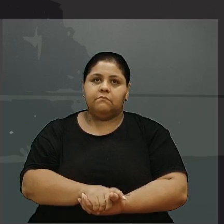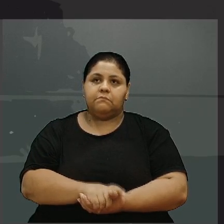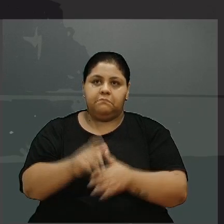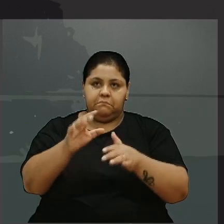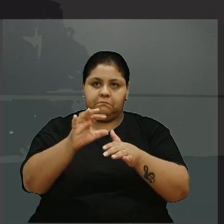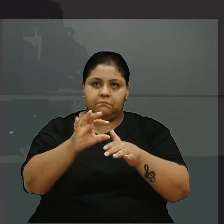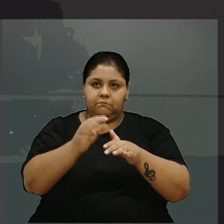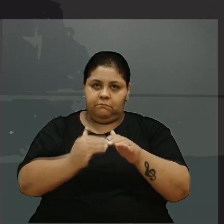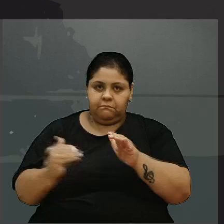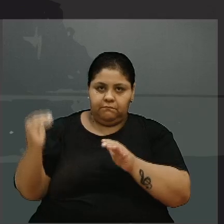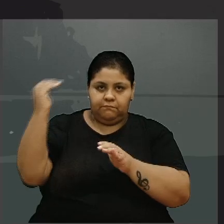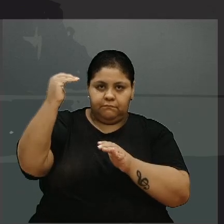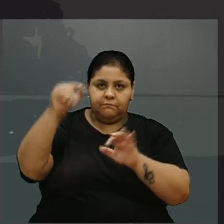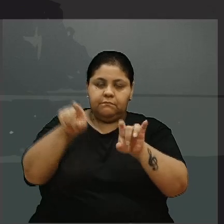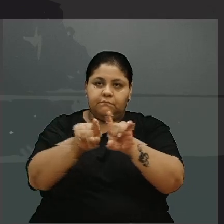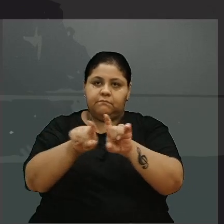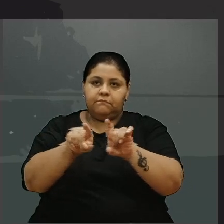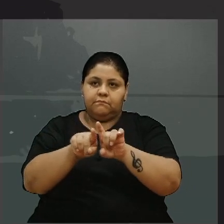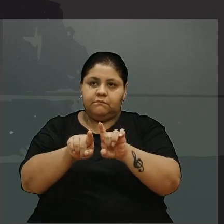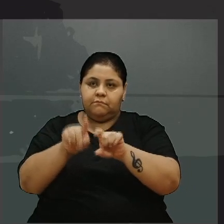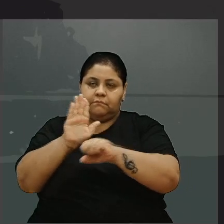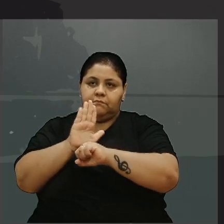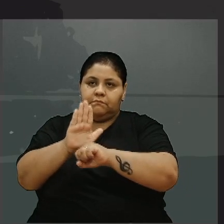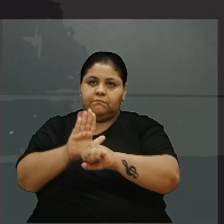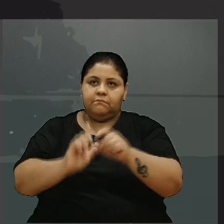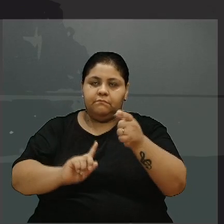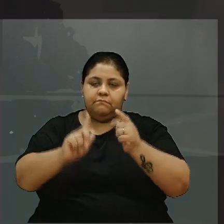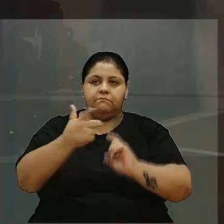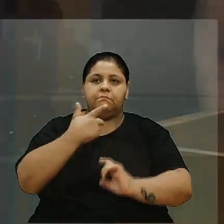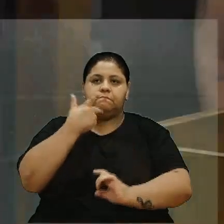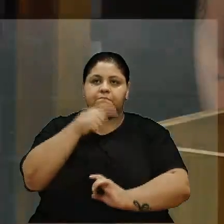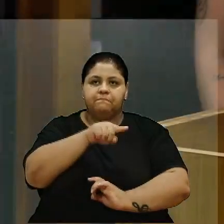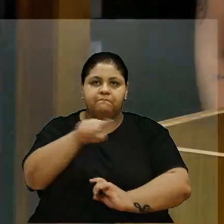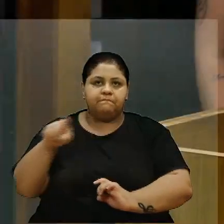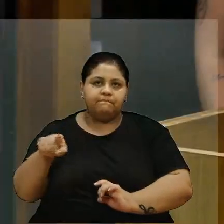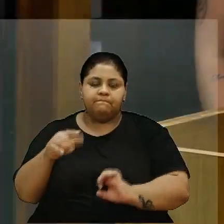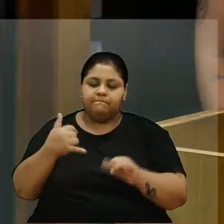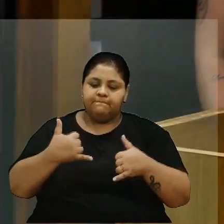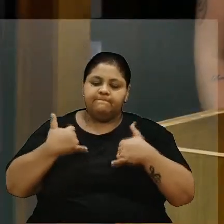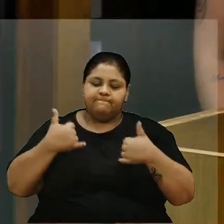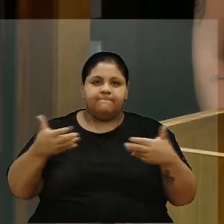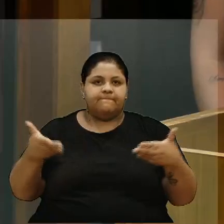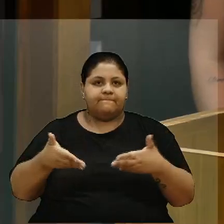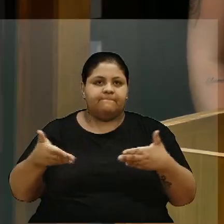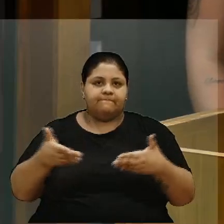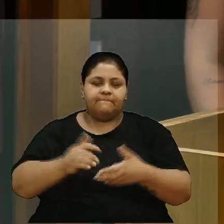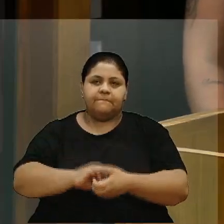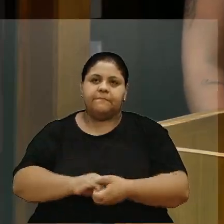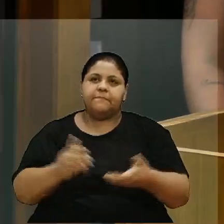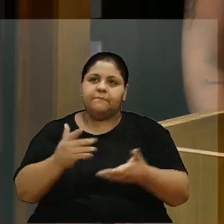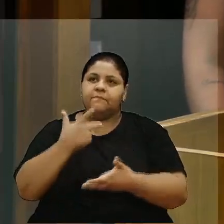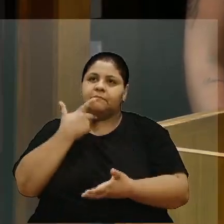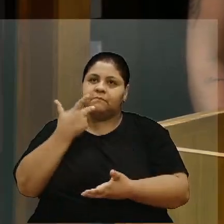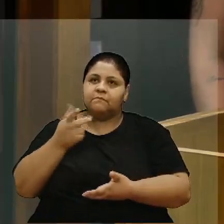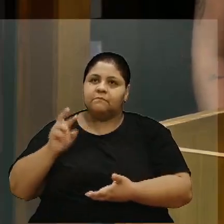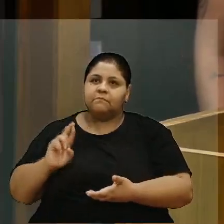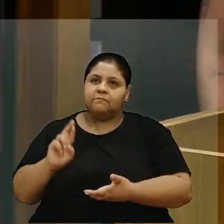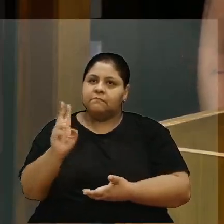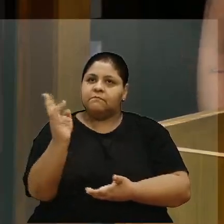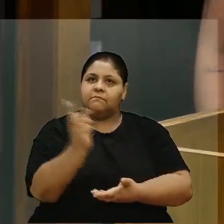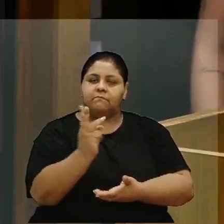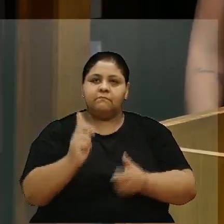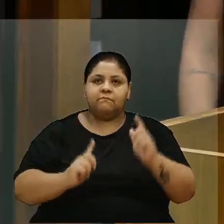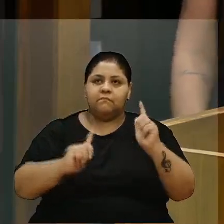autarquias, que serão parceiros do nosso Carnaval. Dizer a vocês que é uma honra estar aqui hoje falando em nome da Corte do